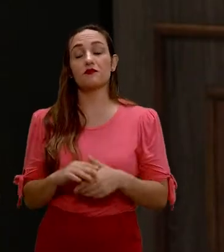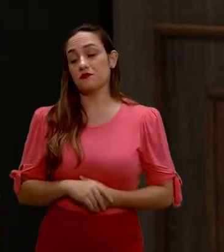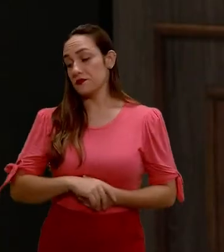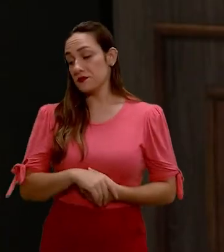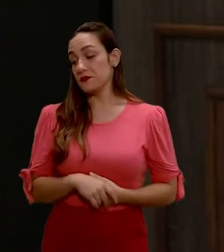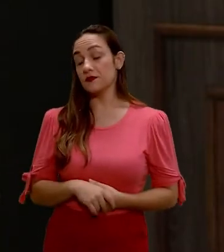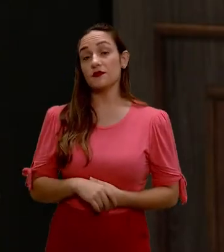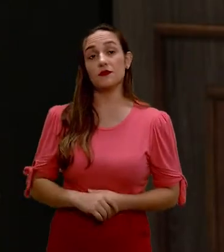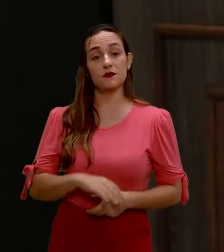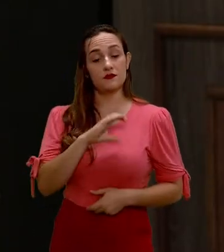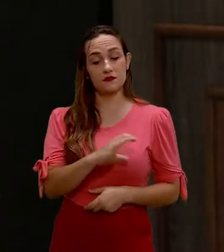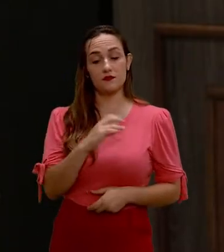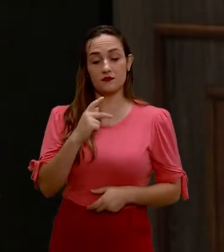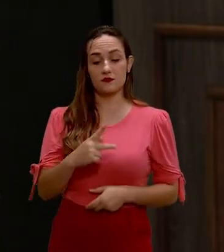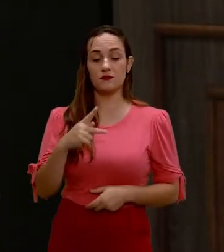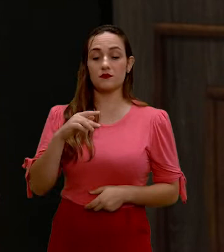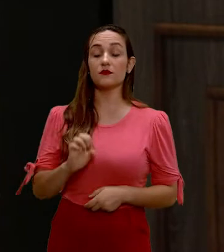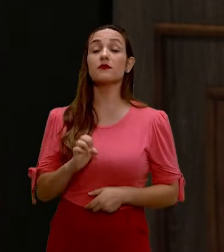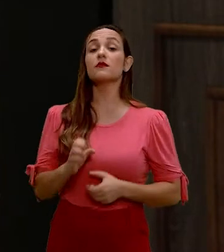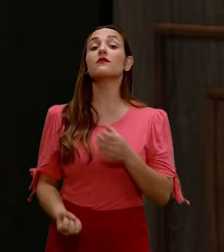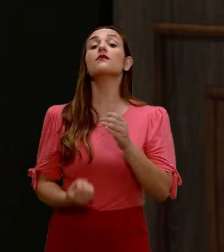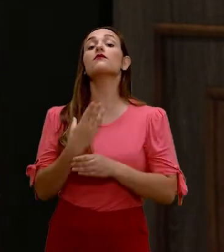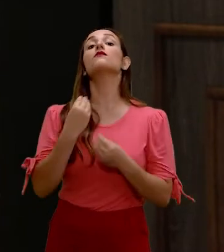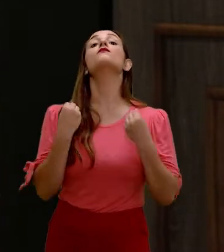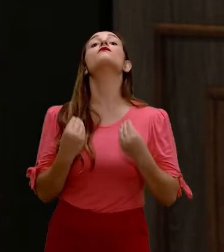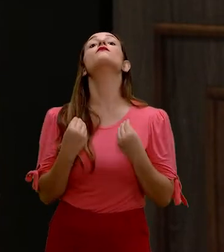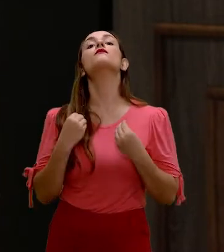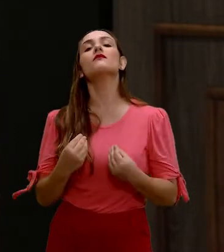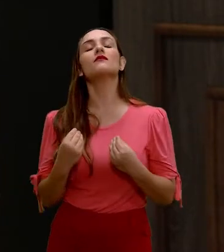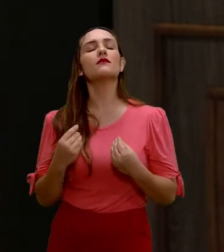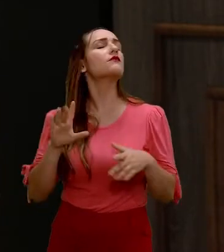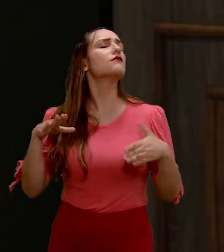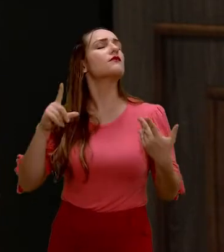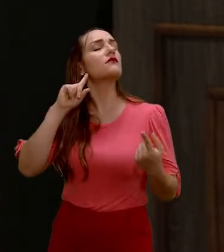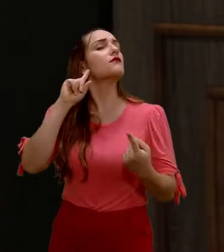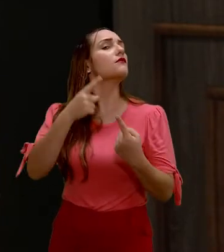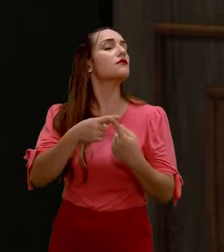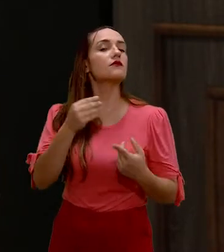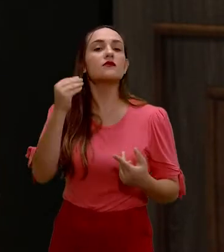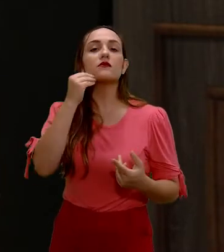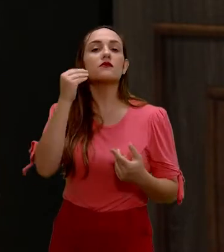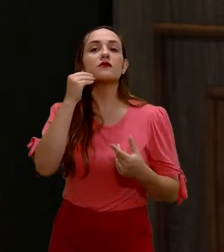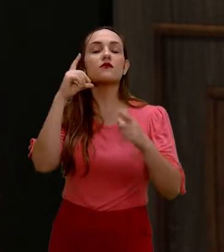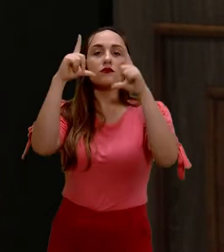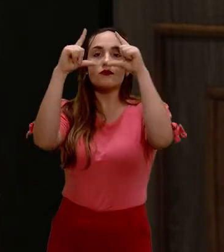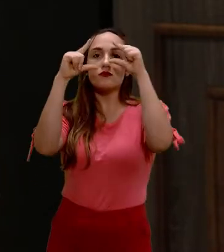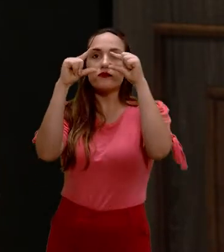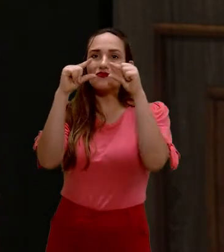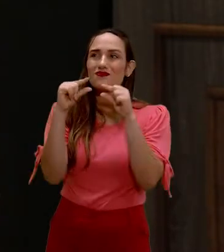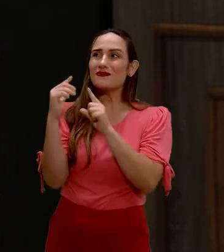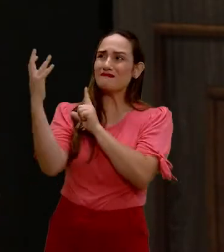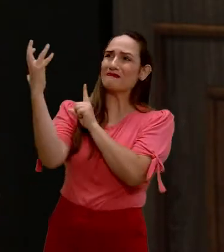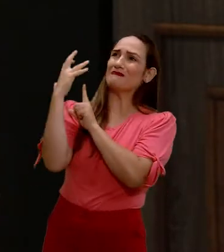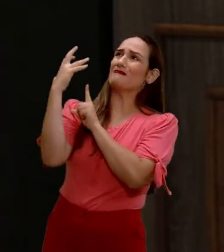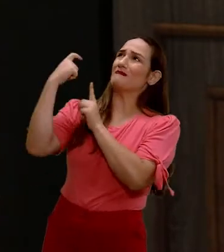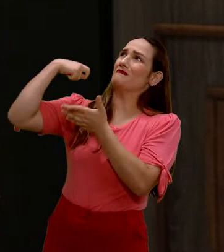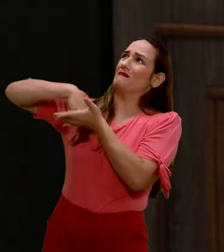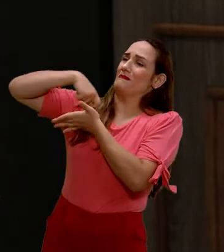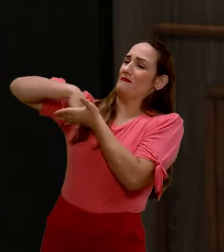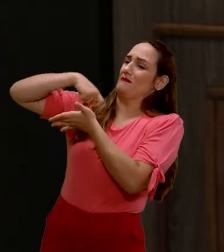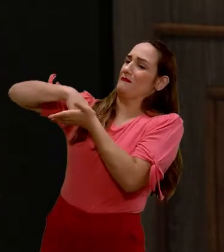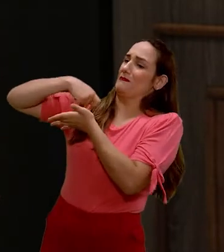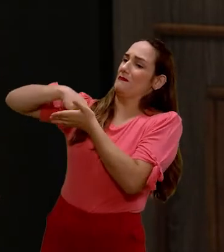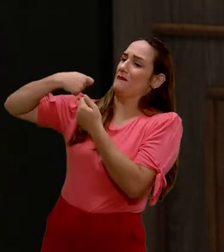A CPE ela foi criada para tentar diminuir uma pressão sobre